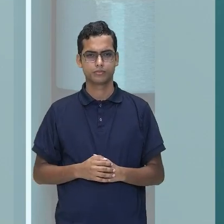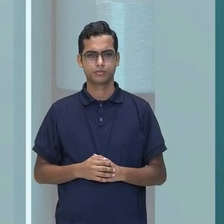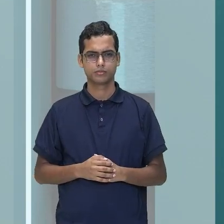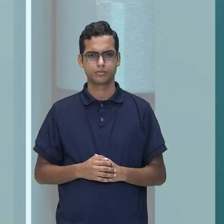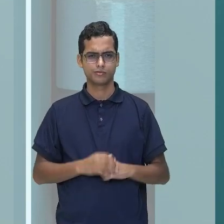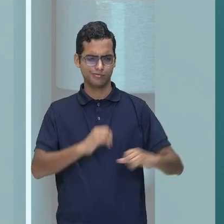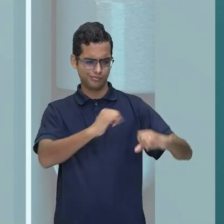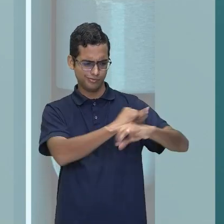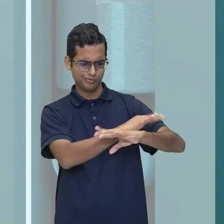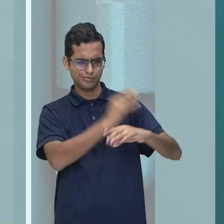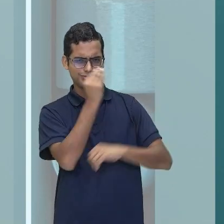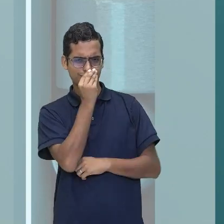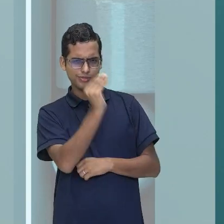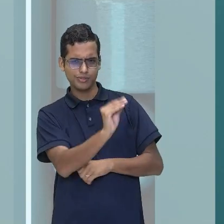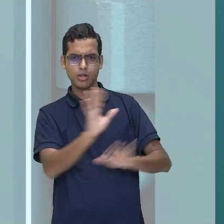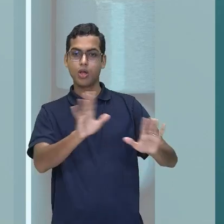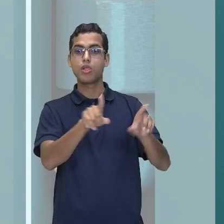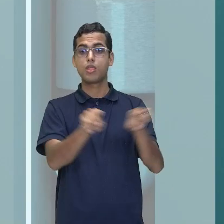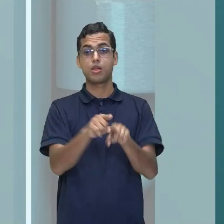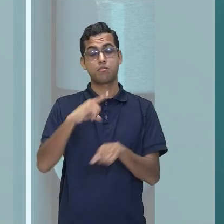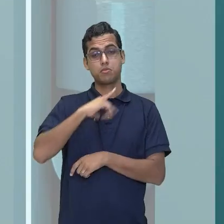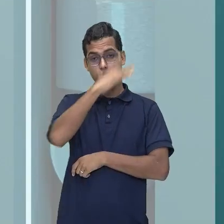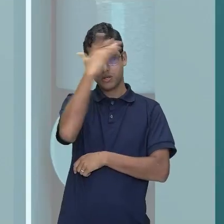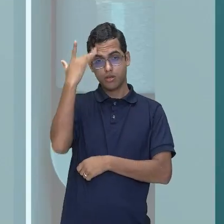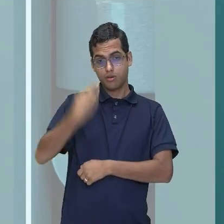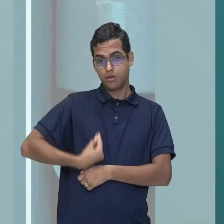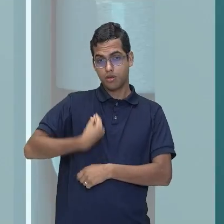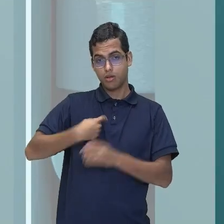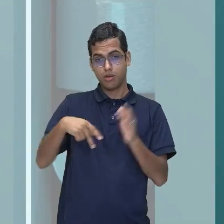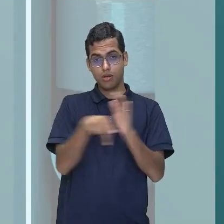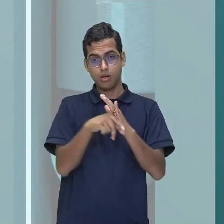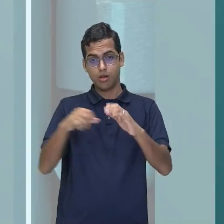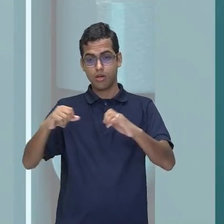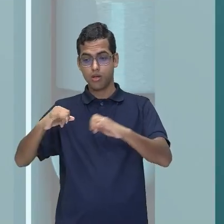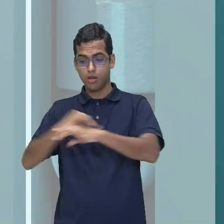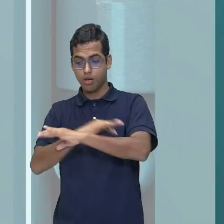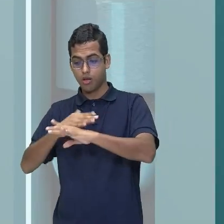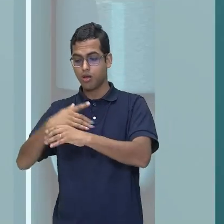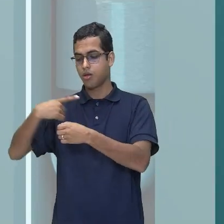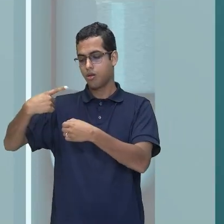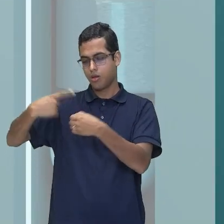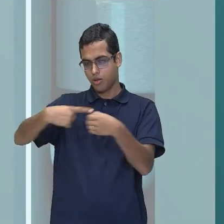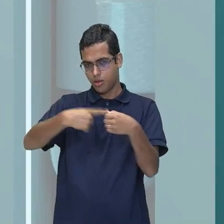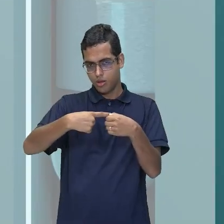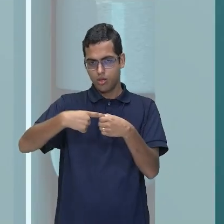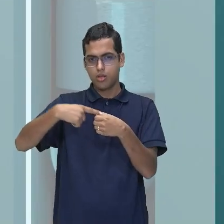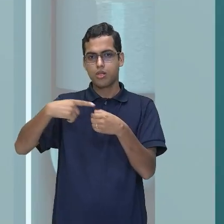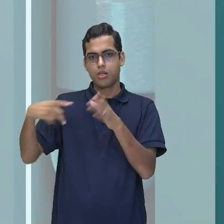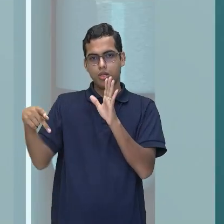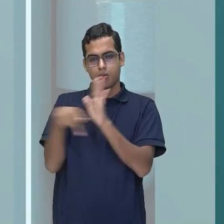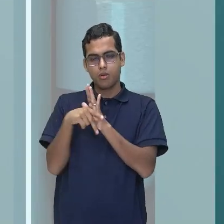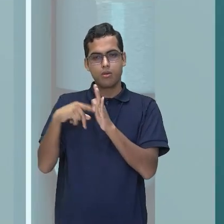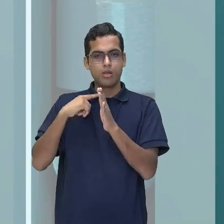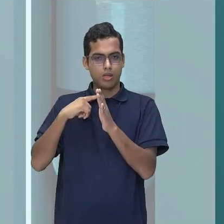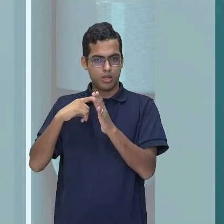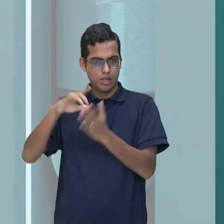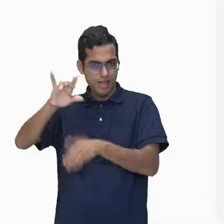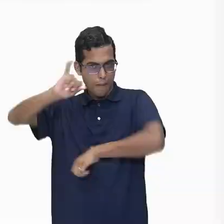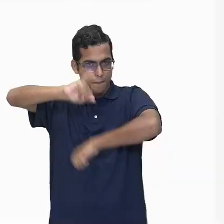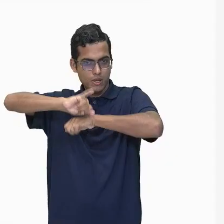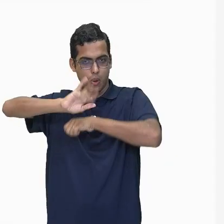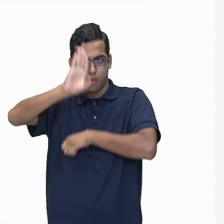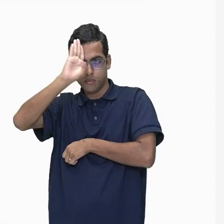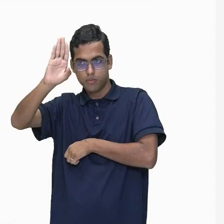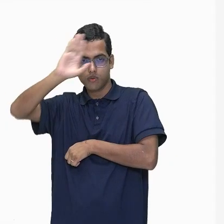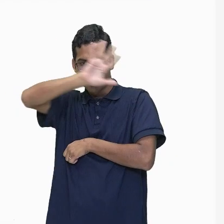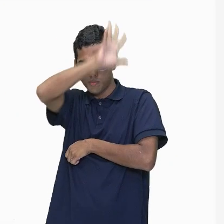urbana, aqueles que vivem nos centros urbanos, né? Seja na capital ou nas sedes municipais. Então vejam